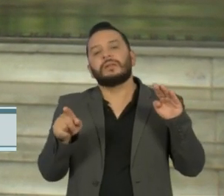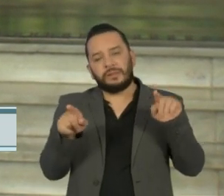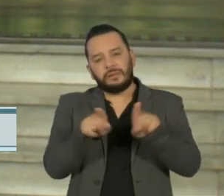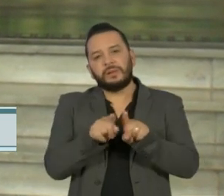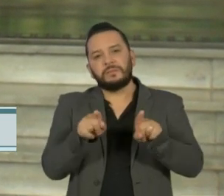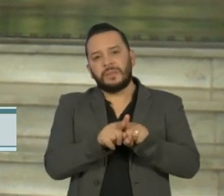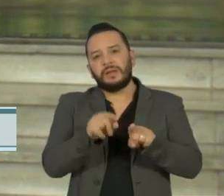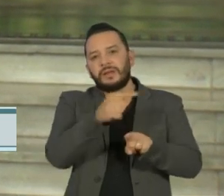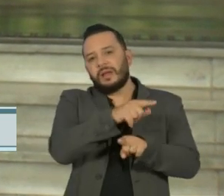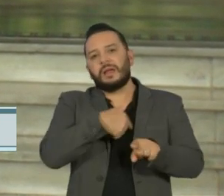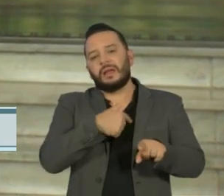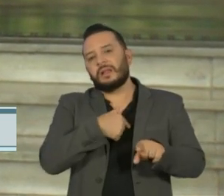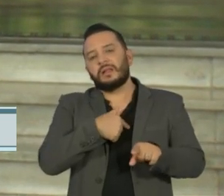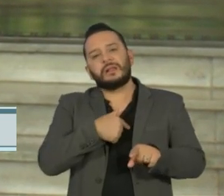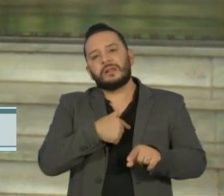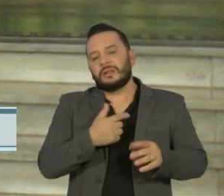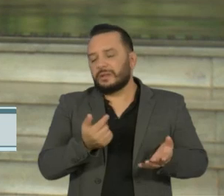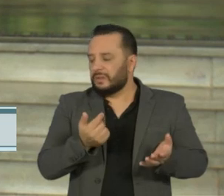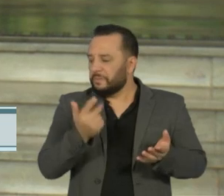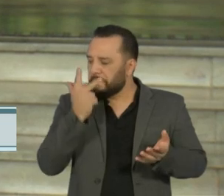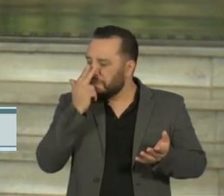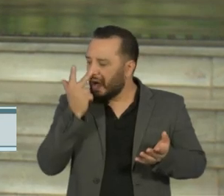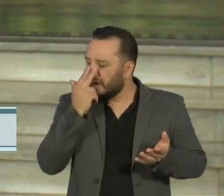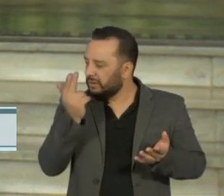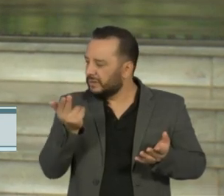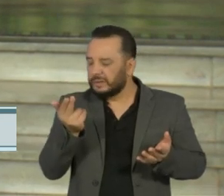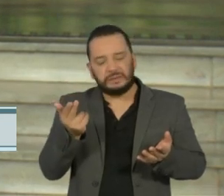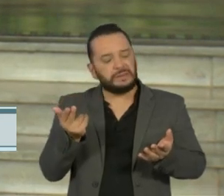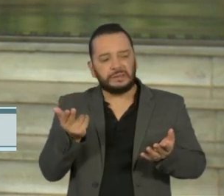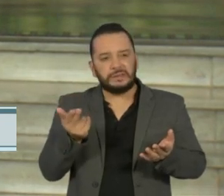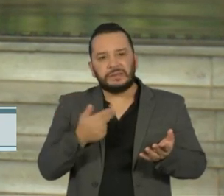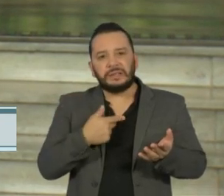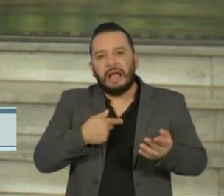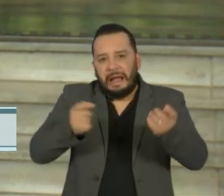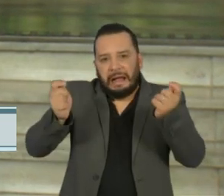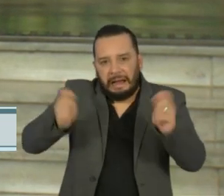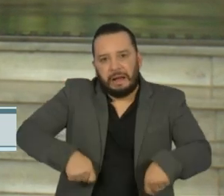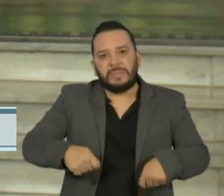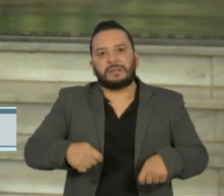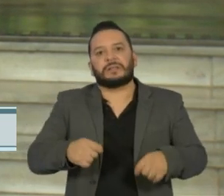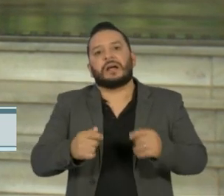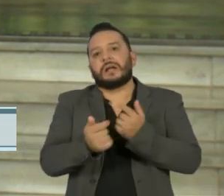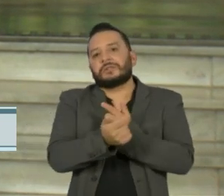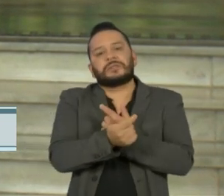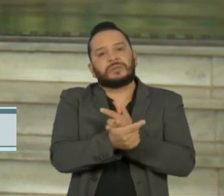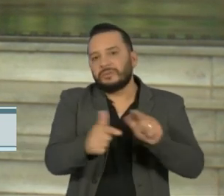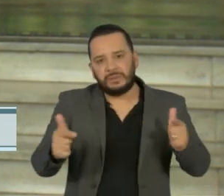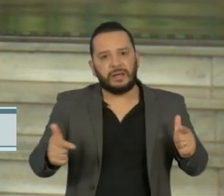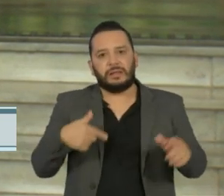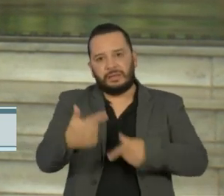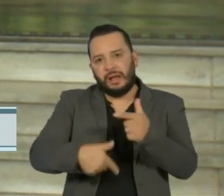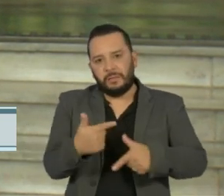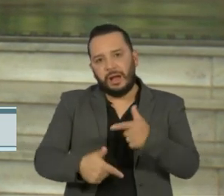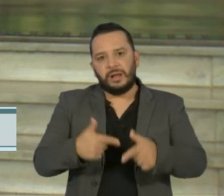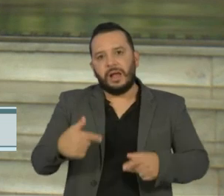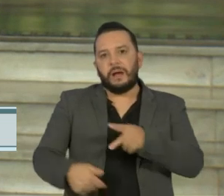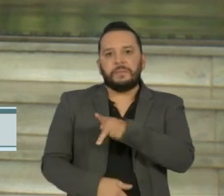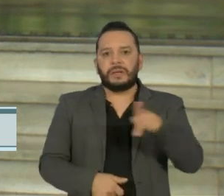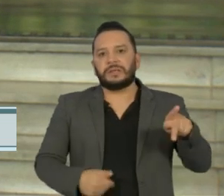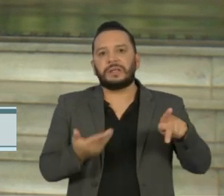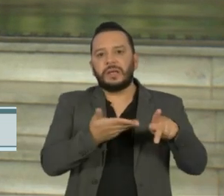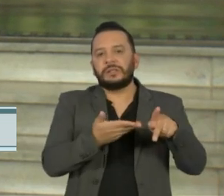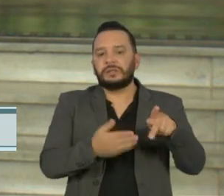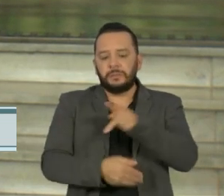incapacidade do presidente Jair Bolsonaro de compreender a dimensão do cargo que ocupa como presidente